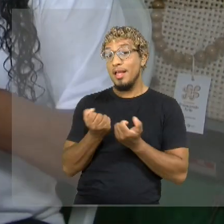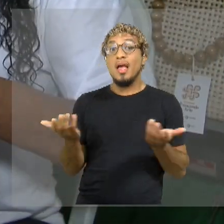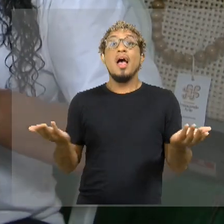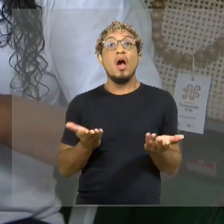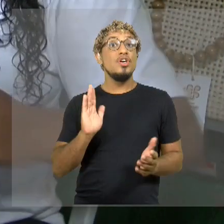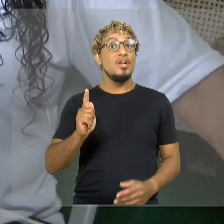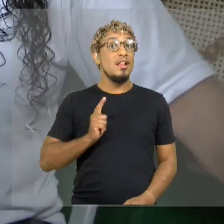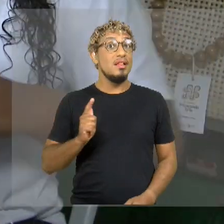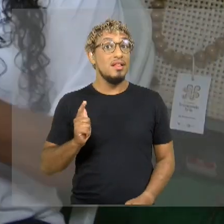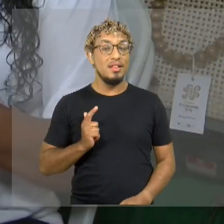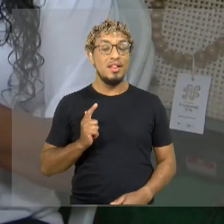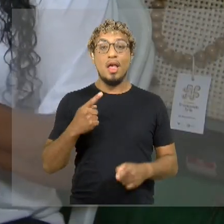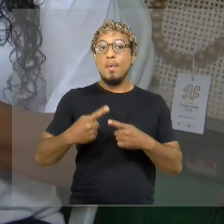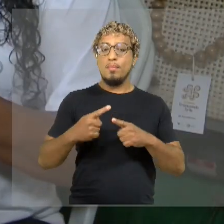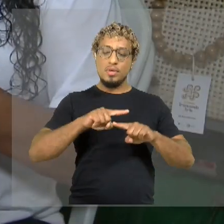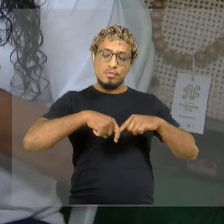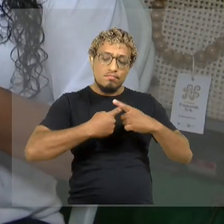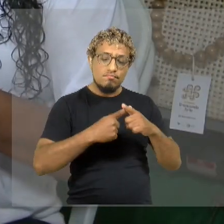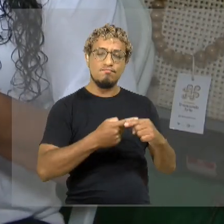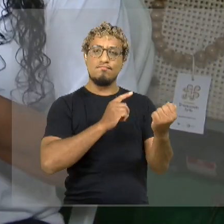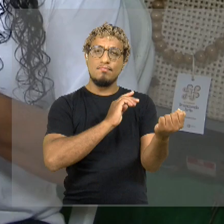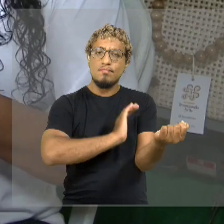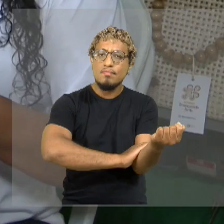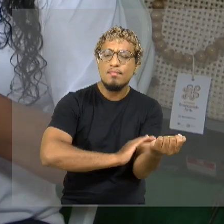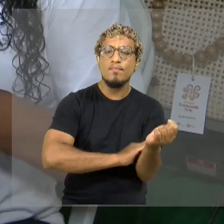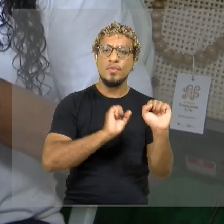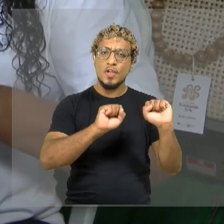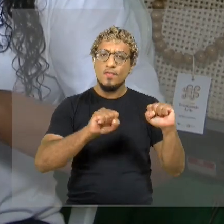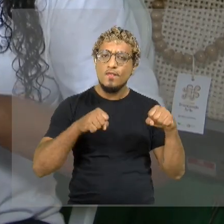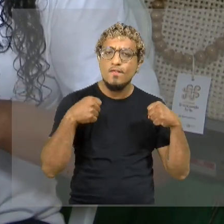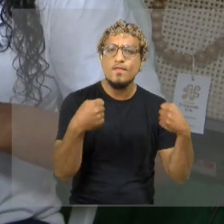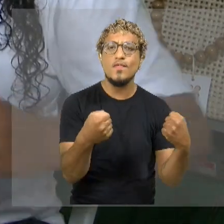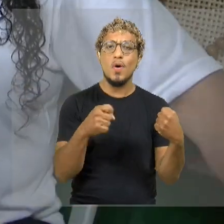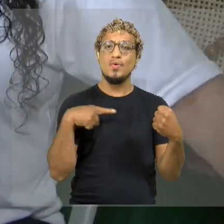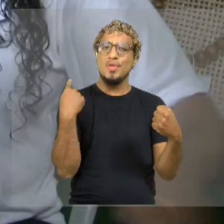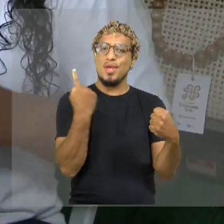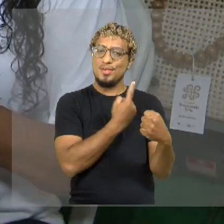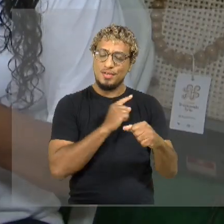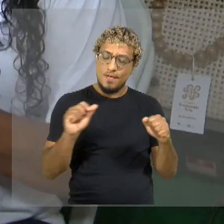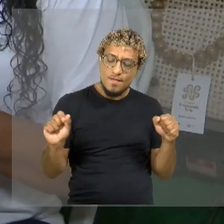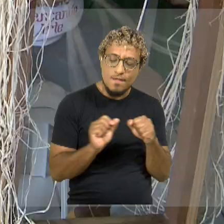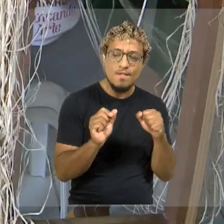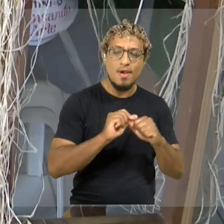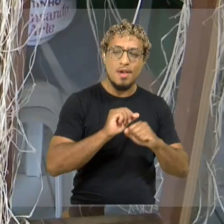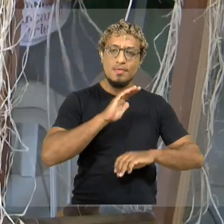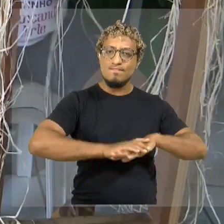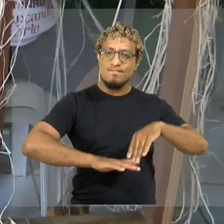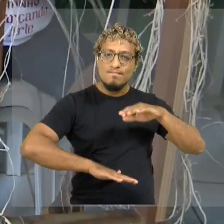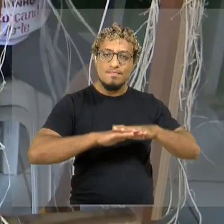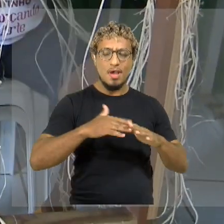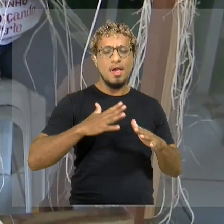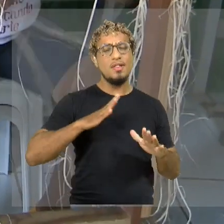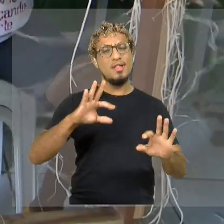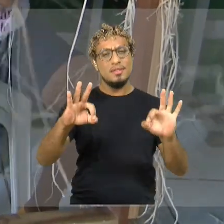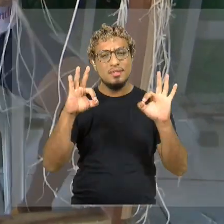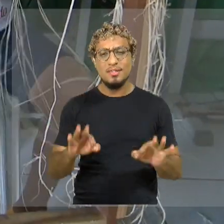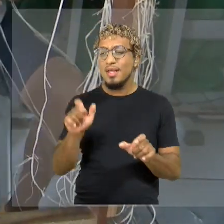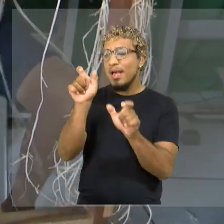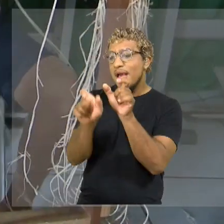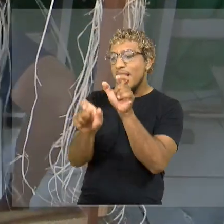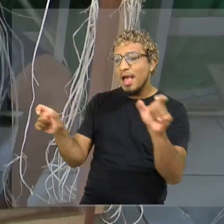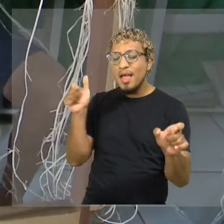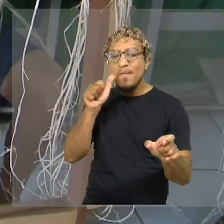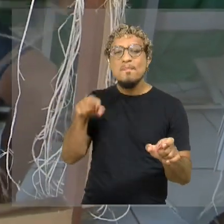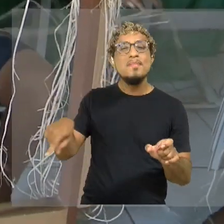receber pelos nossos esforços, nas coisas que a gente faz, entendeu? E eu tenho certeza que cada uma das meninas são gratificantes